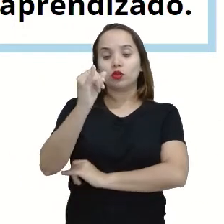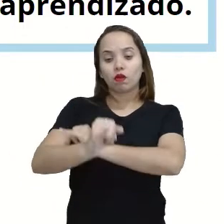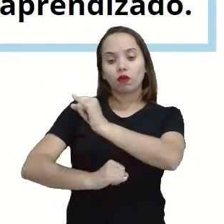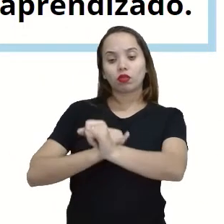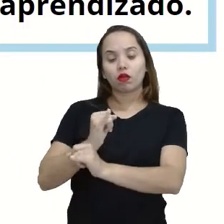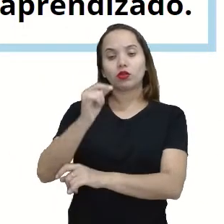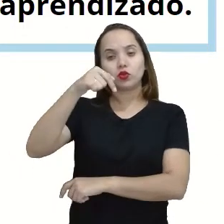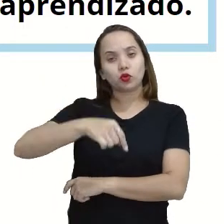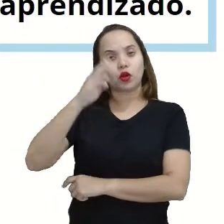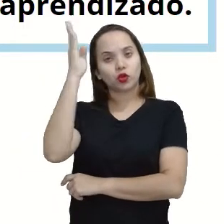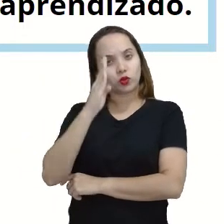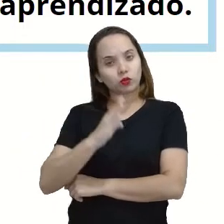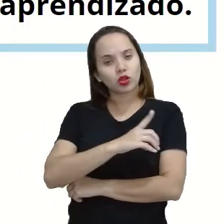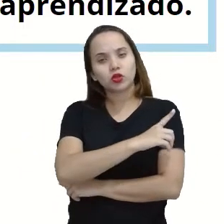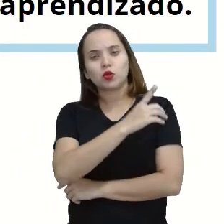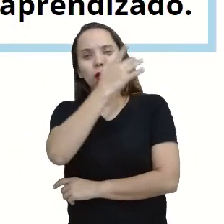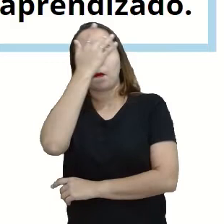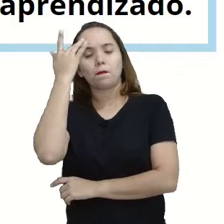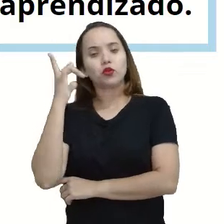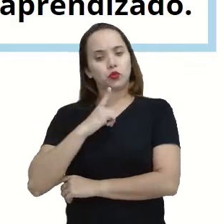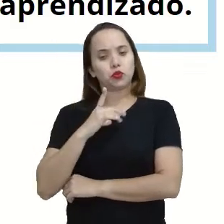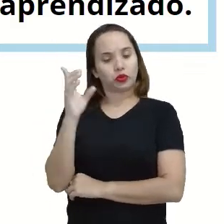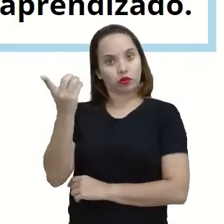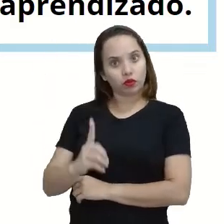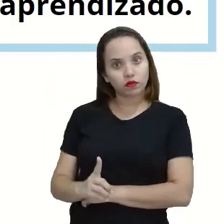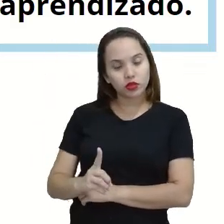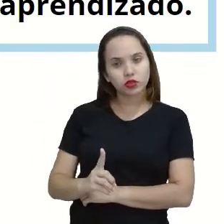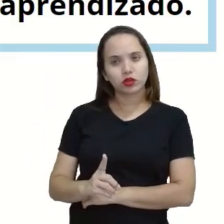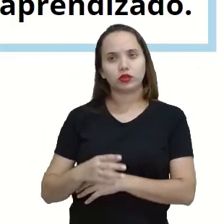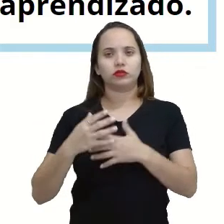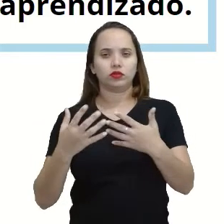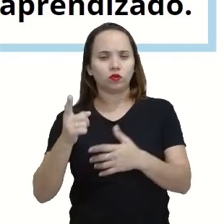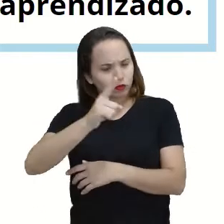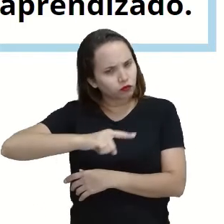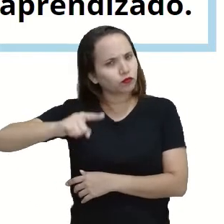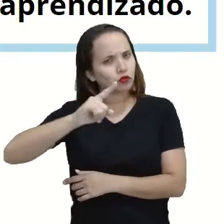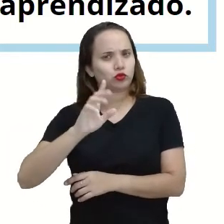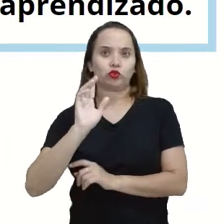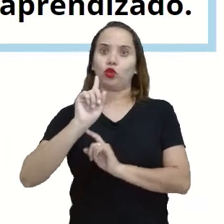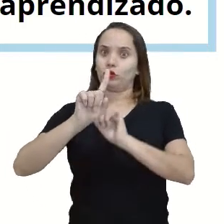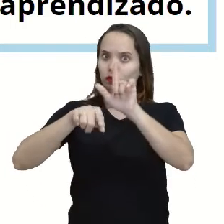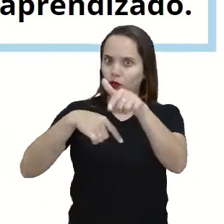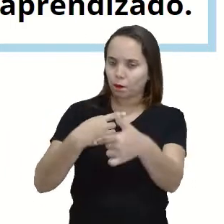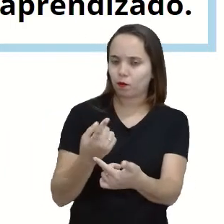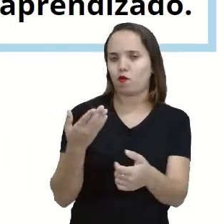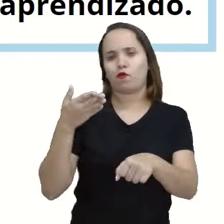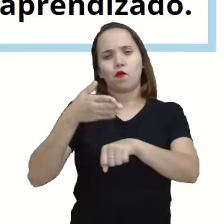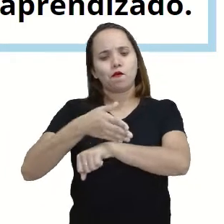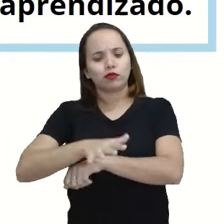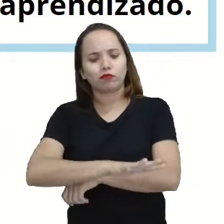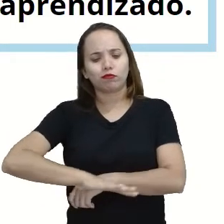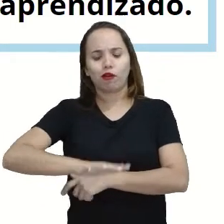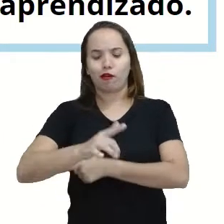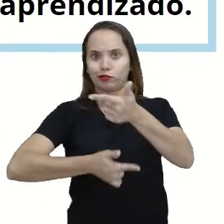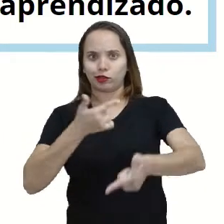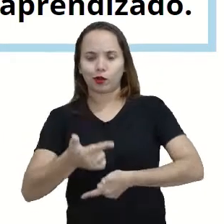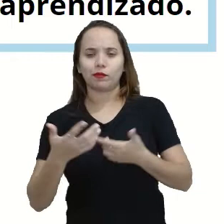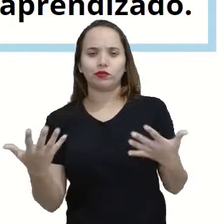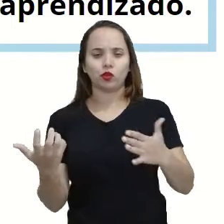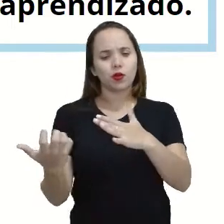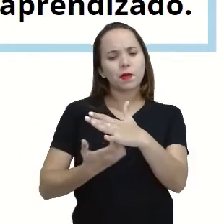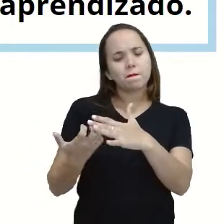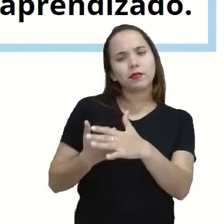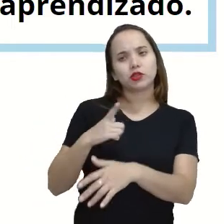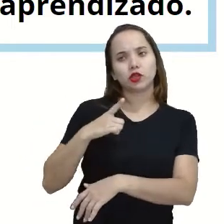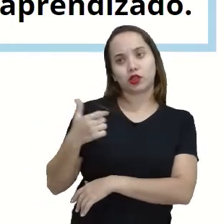Pessoa com Deficiência. Logo, vocês estão no mercado de trabalho, né? Então, empresas com 100 ou mais empregados